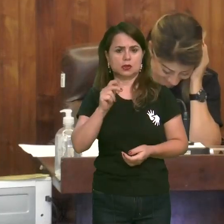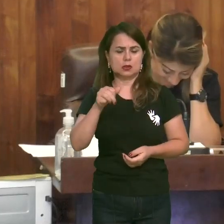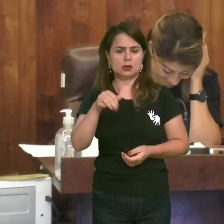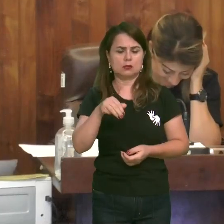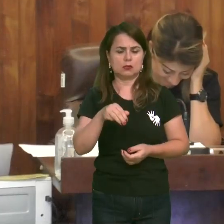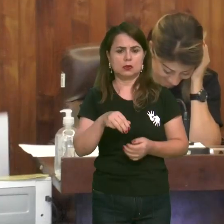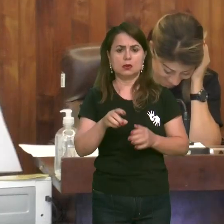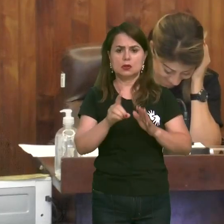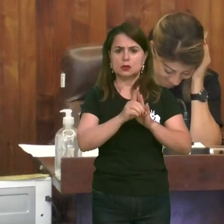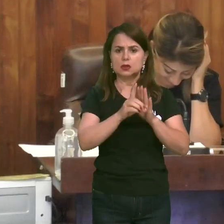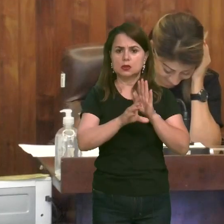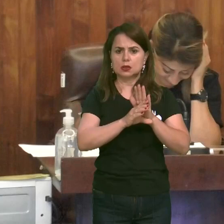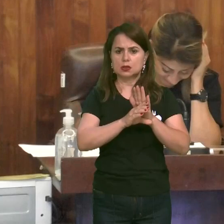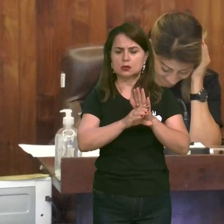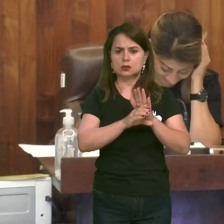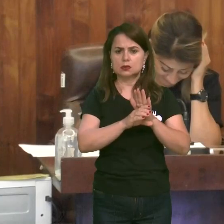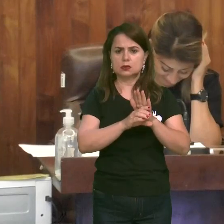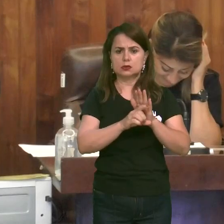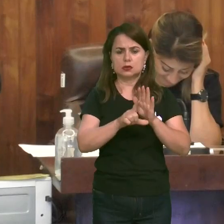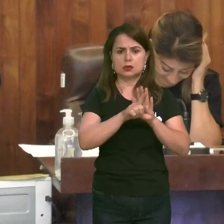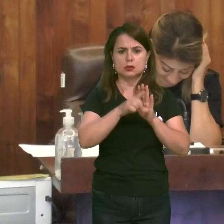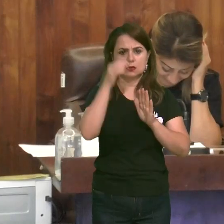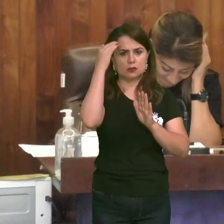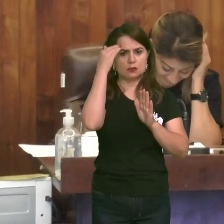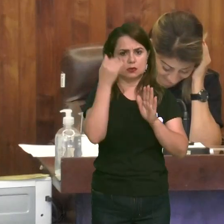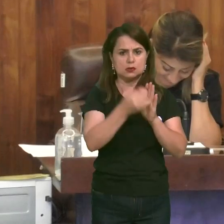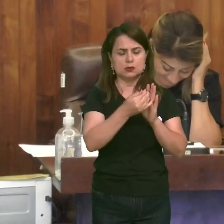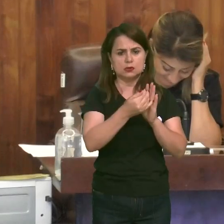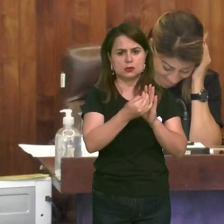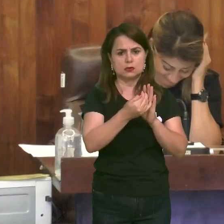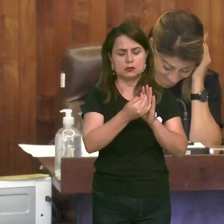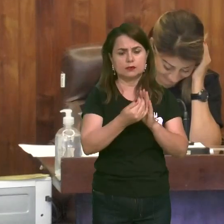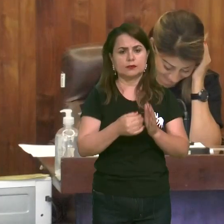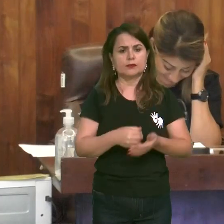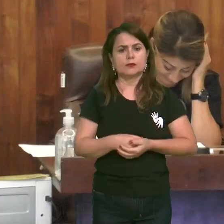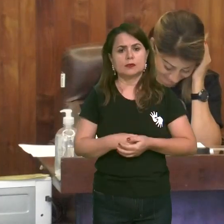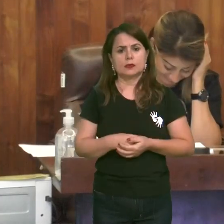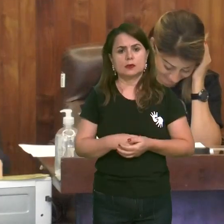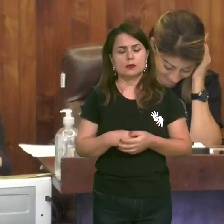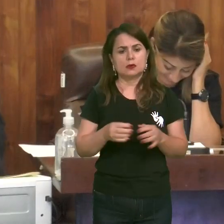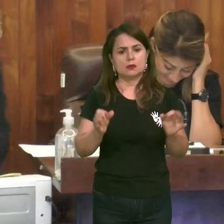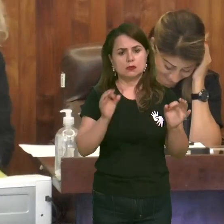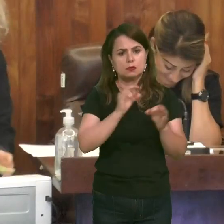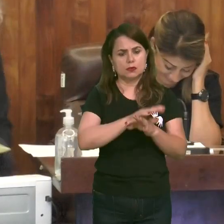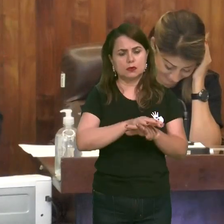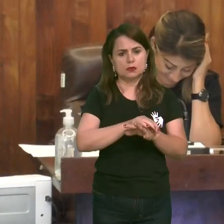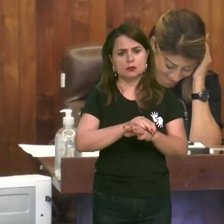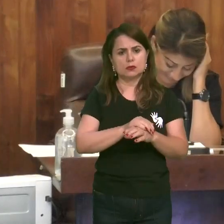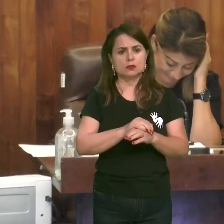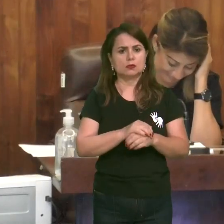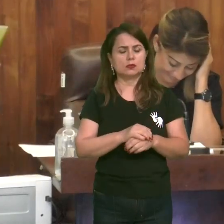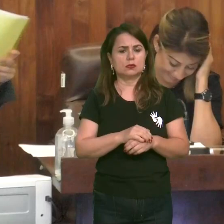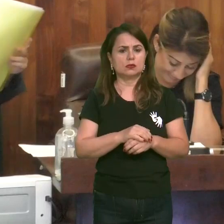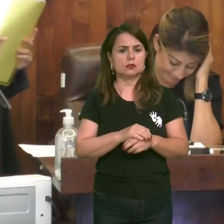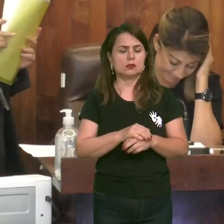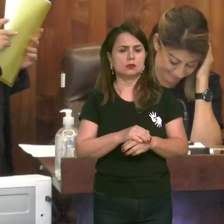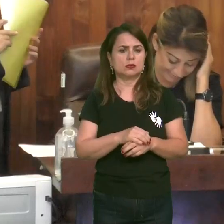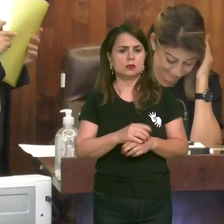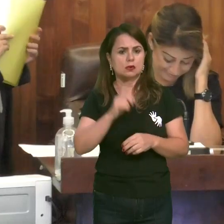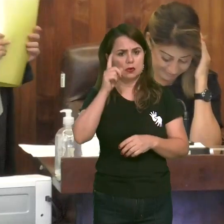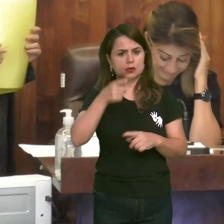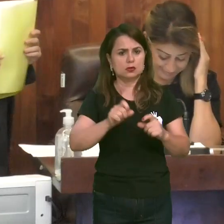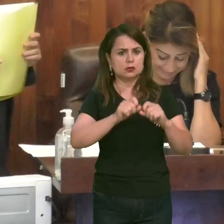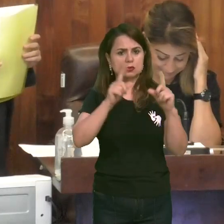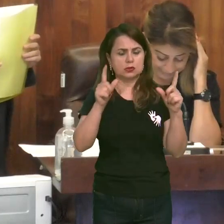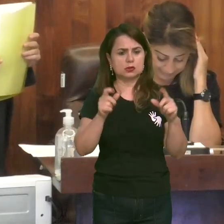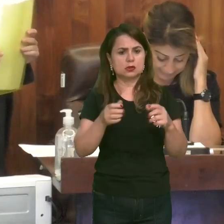ao decreto legislativo 440 2022 e autoria do vereador do dia passamos as explicações